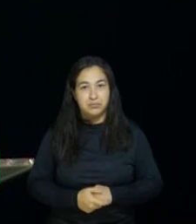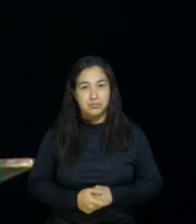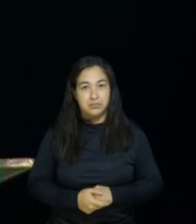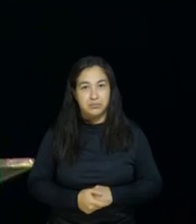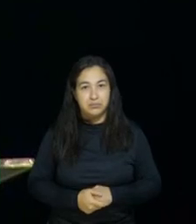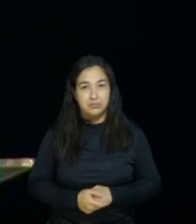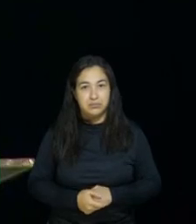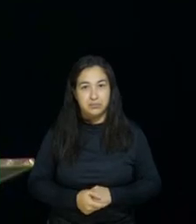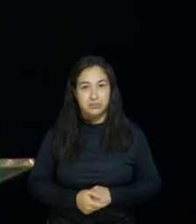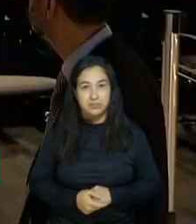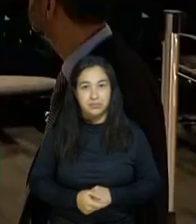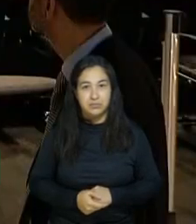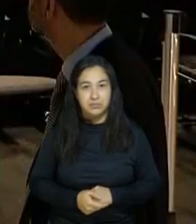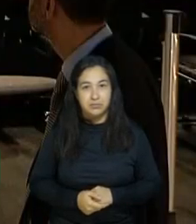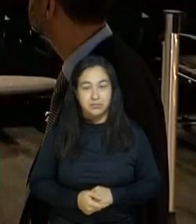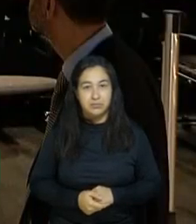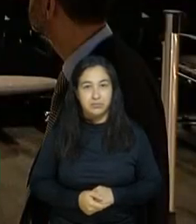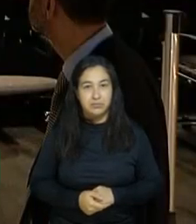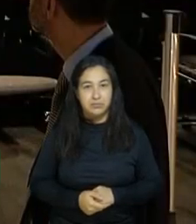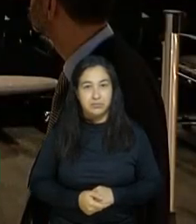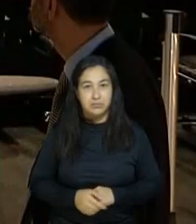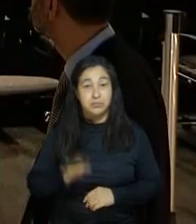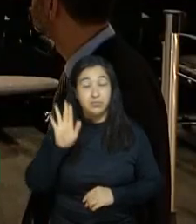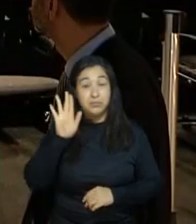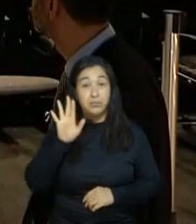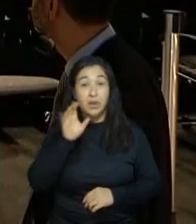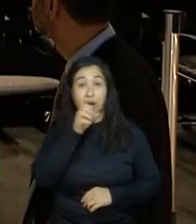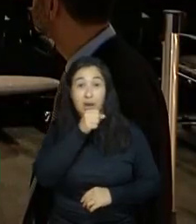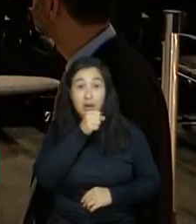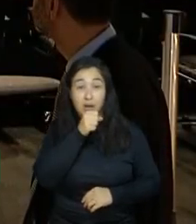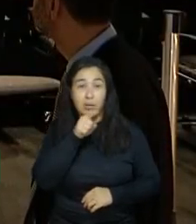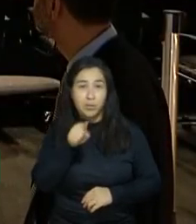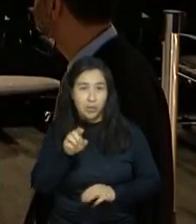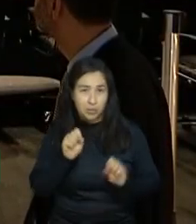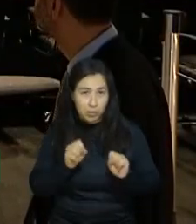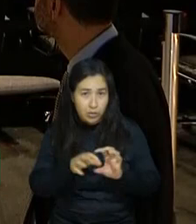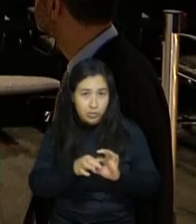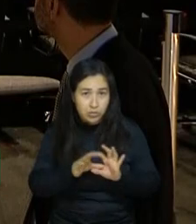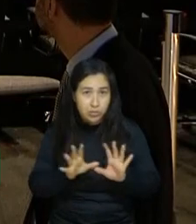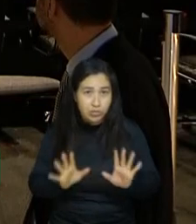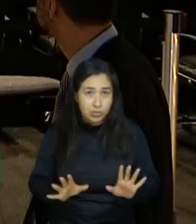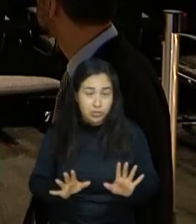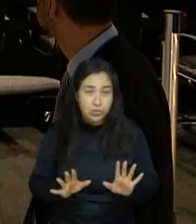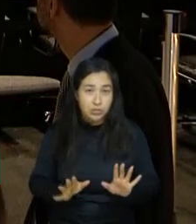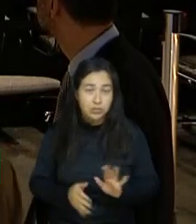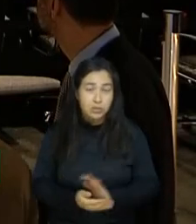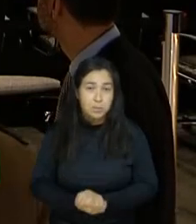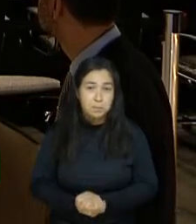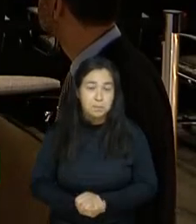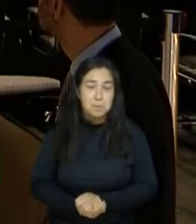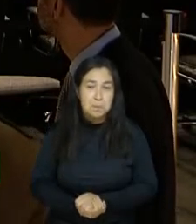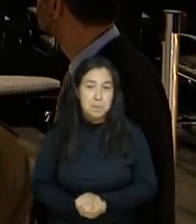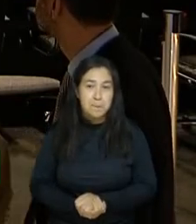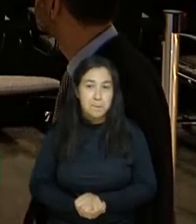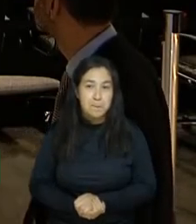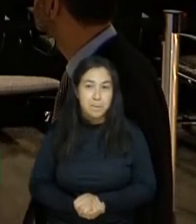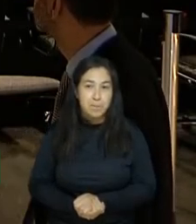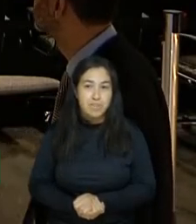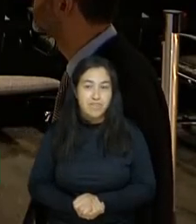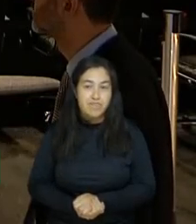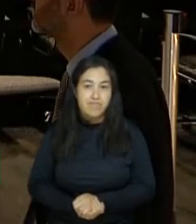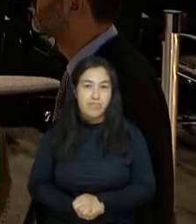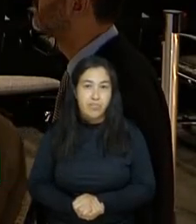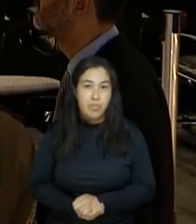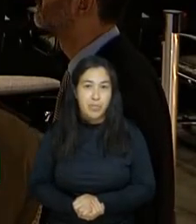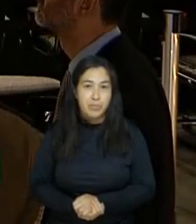presidente, apenas talvez se o deputado Sorato me permitir, eu quero... Permitido, deputado. Também já